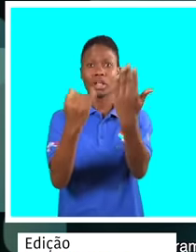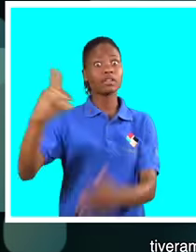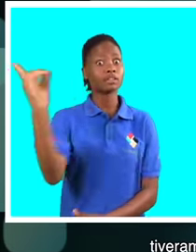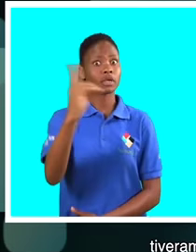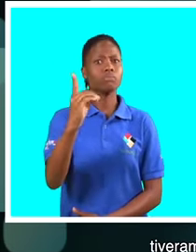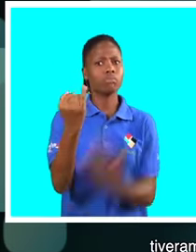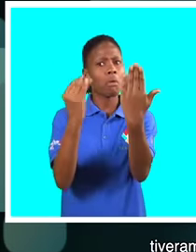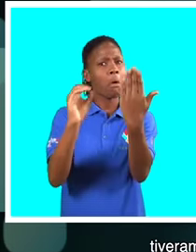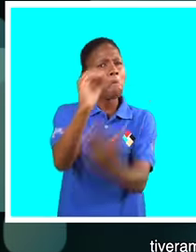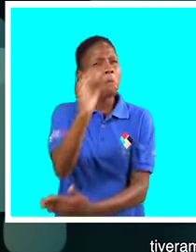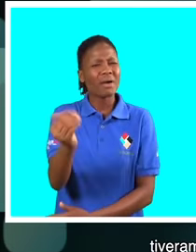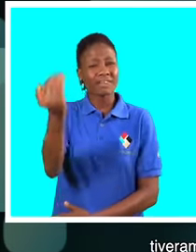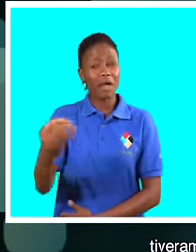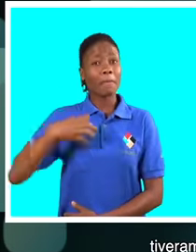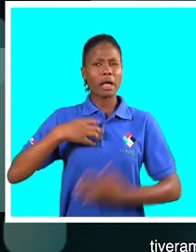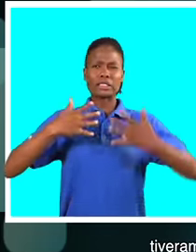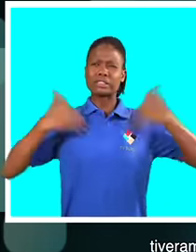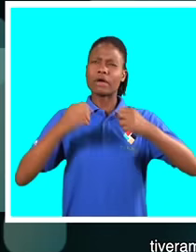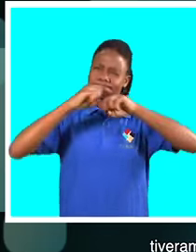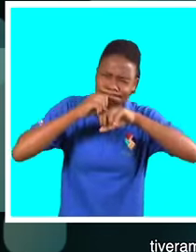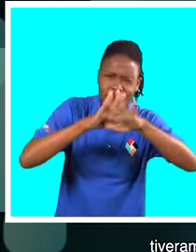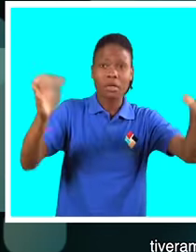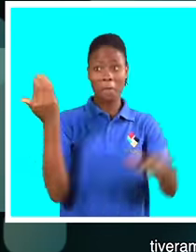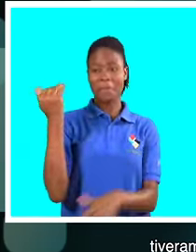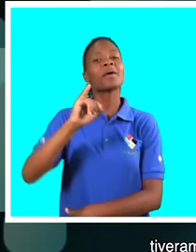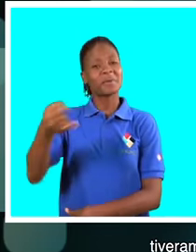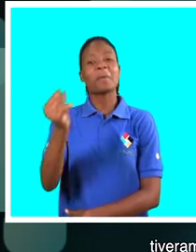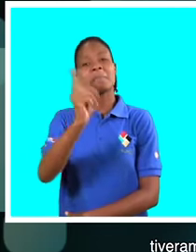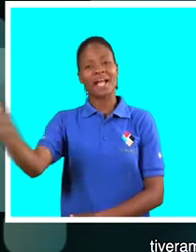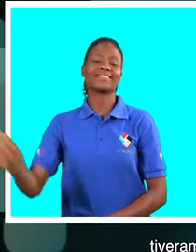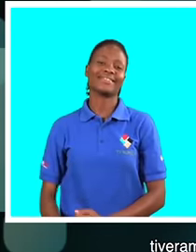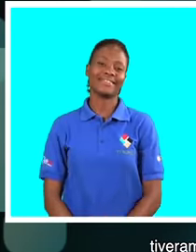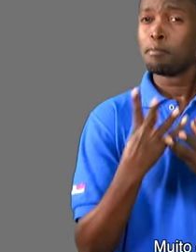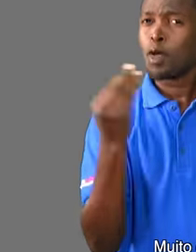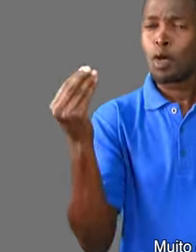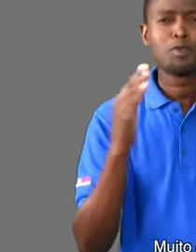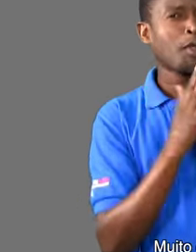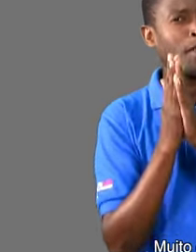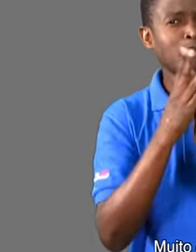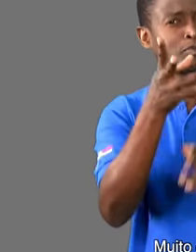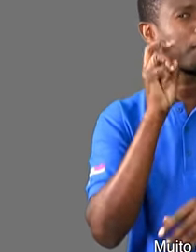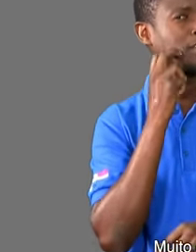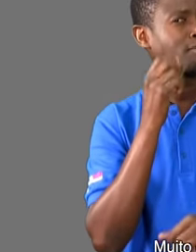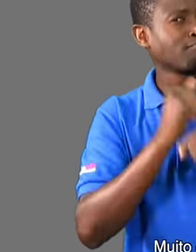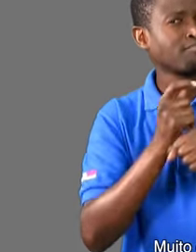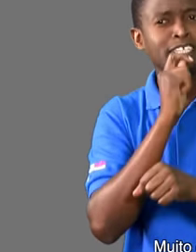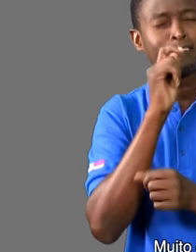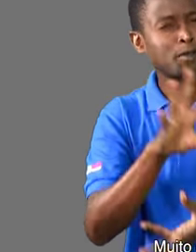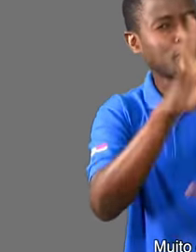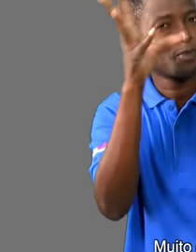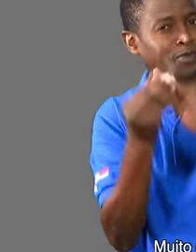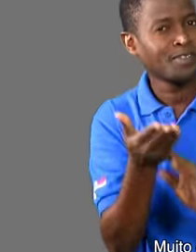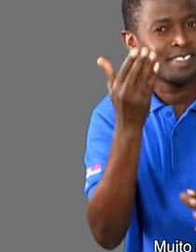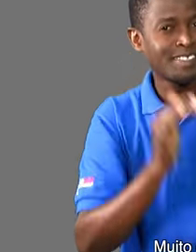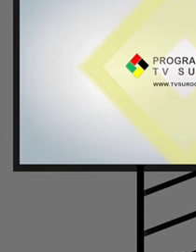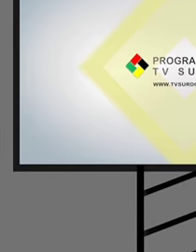tiveram como vítima crianças menores de 15 anos, anunciou este janeiro o Ministério da Saúde. Muito obrigado, Beatriz, por esta